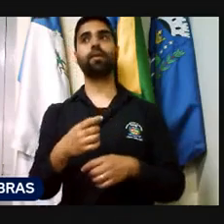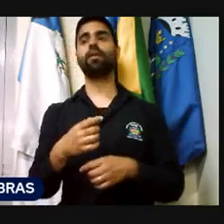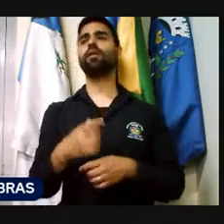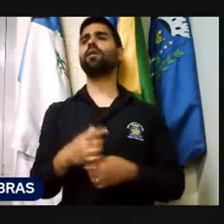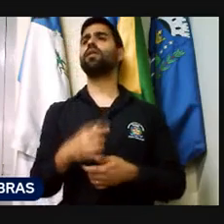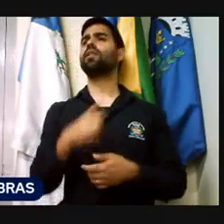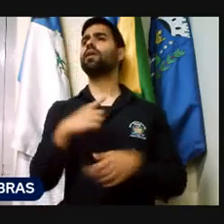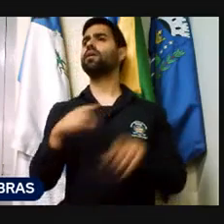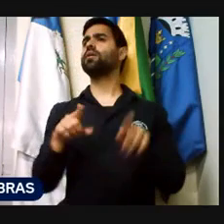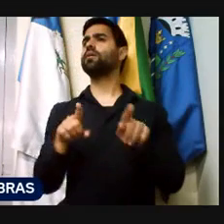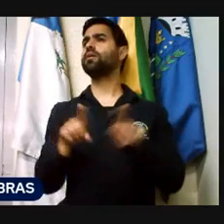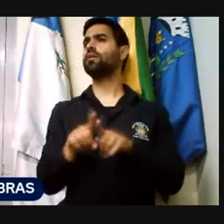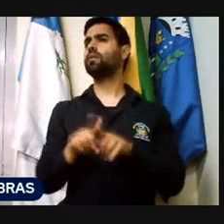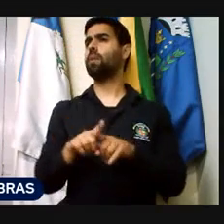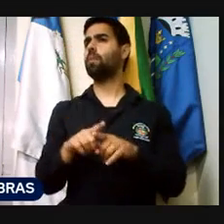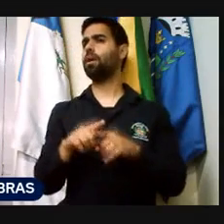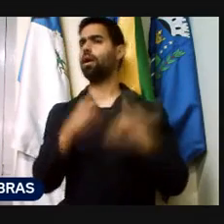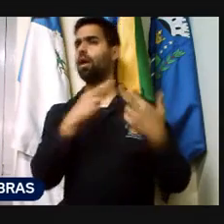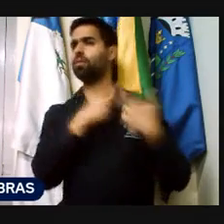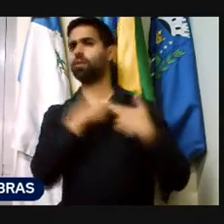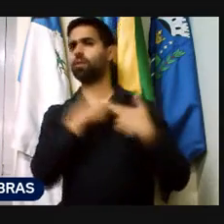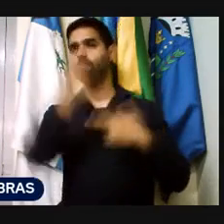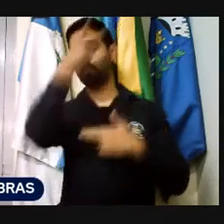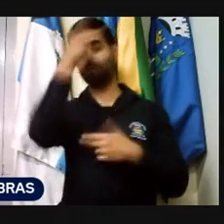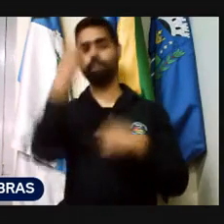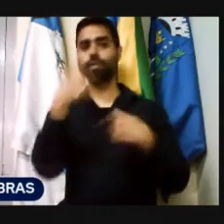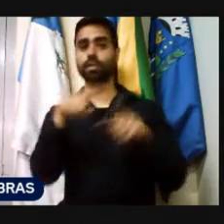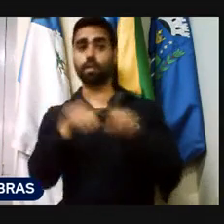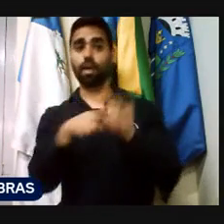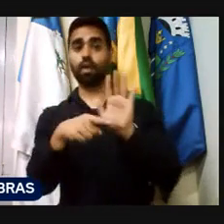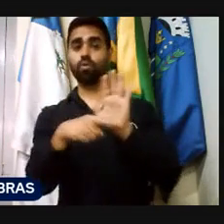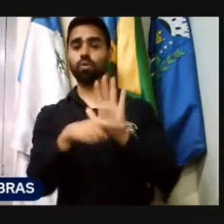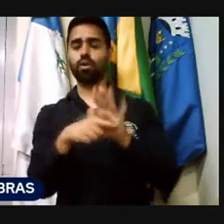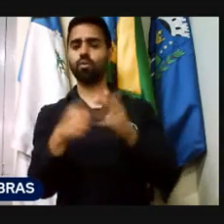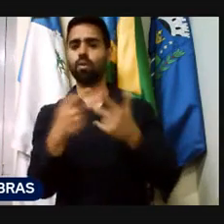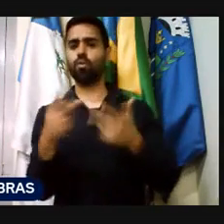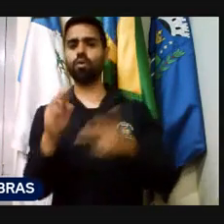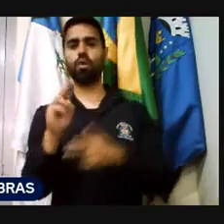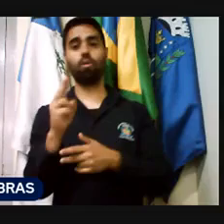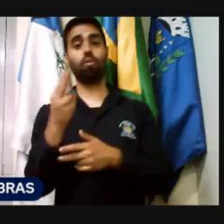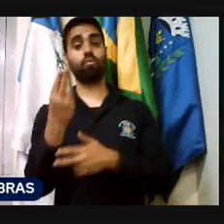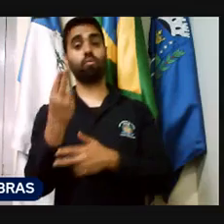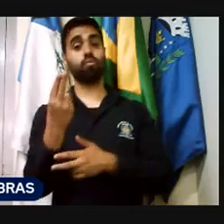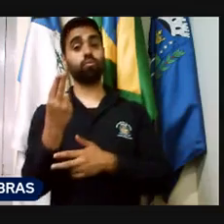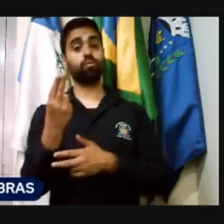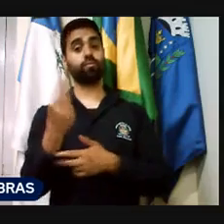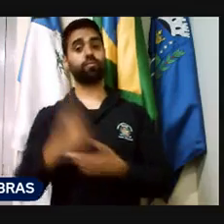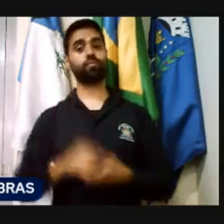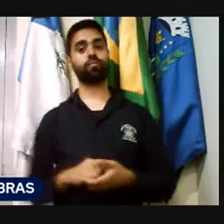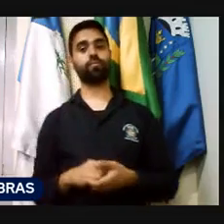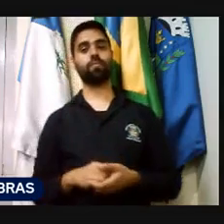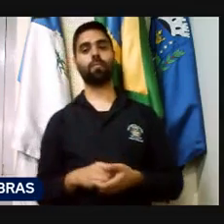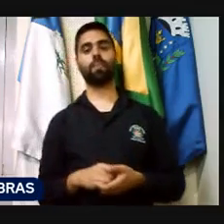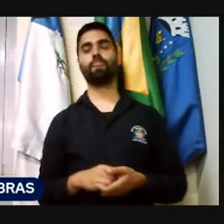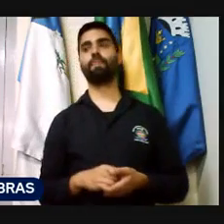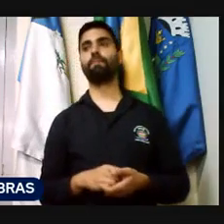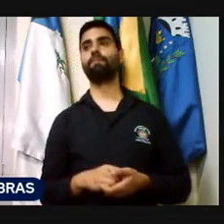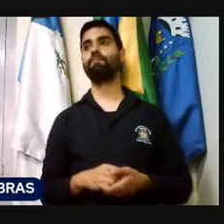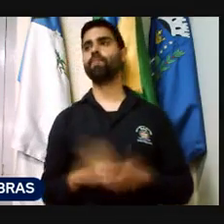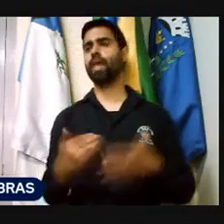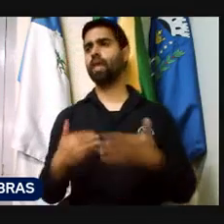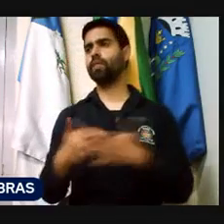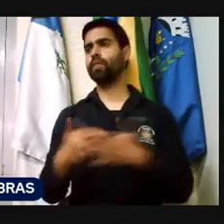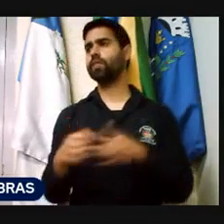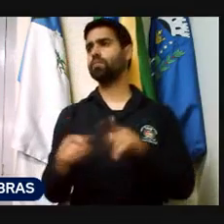contrapartida por executivo. O prefeito tem que dar uma contrapartida, ou então, para enfrentar esse